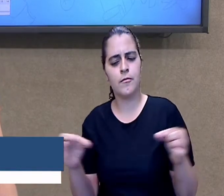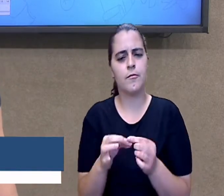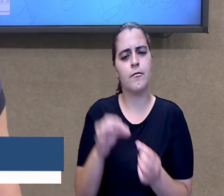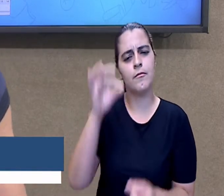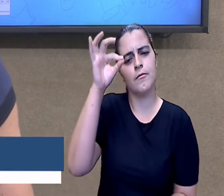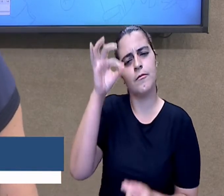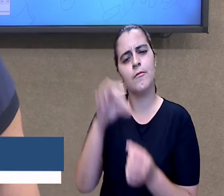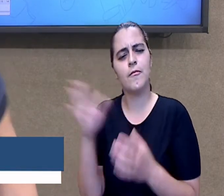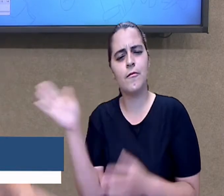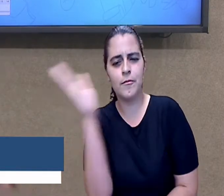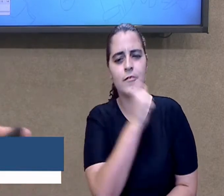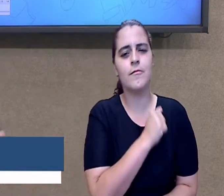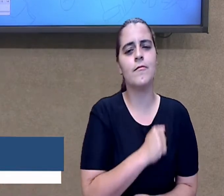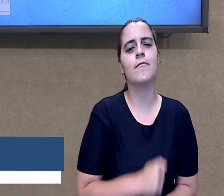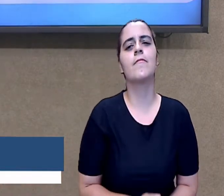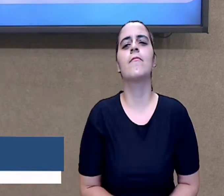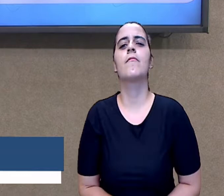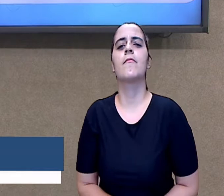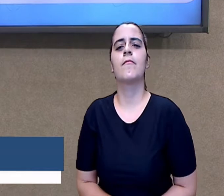comprimento. Vamos lá?